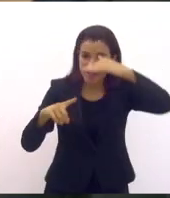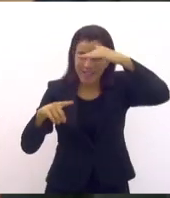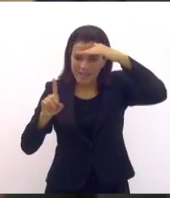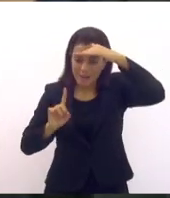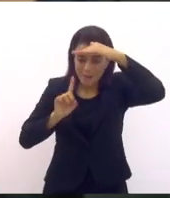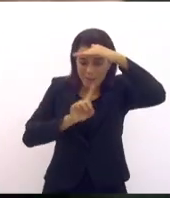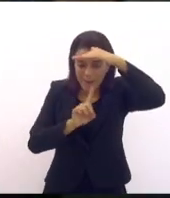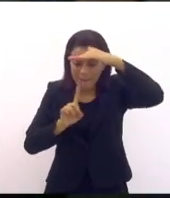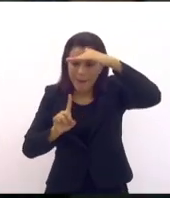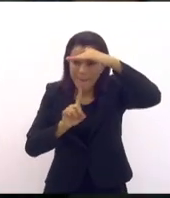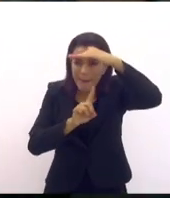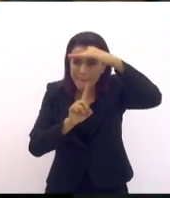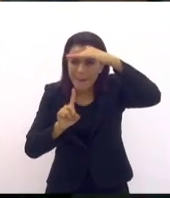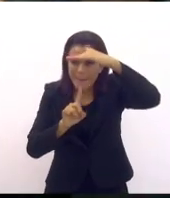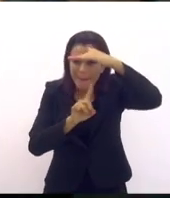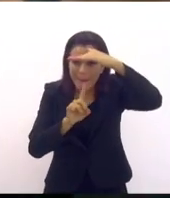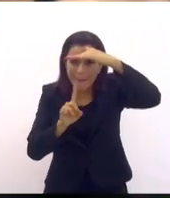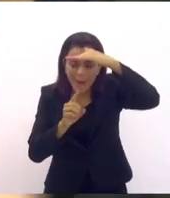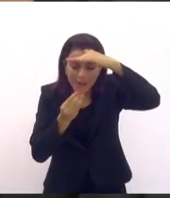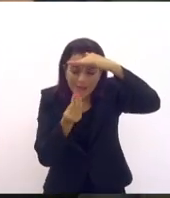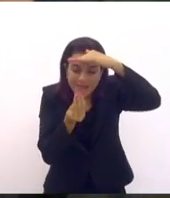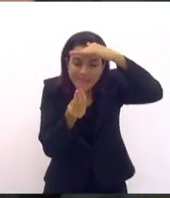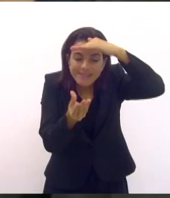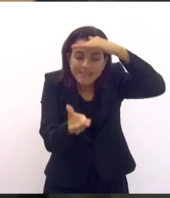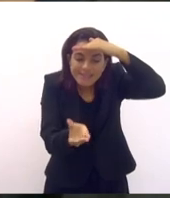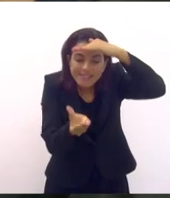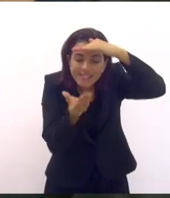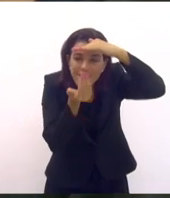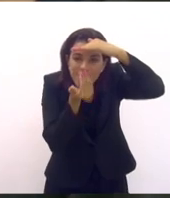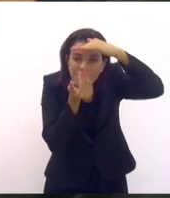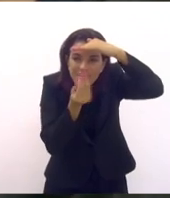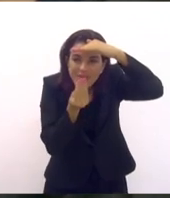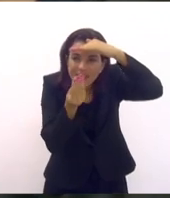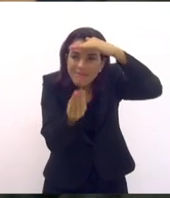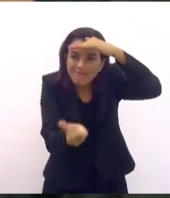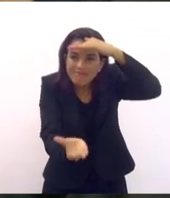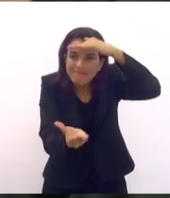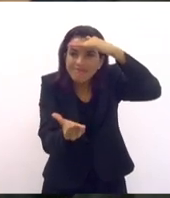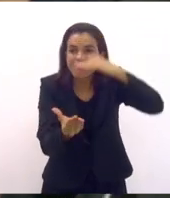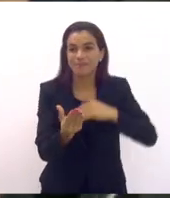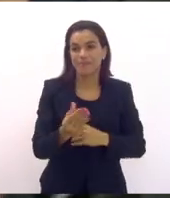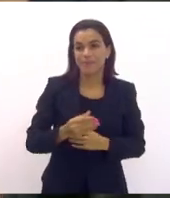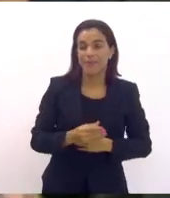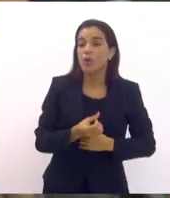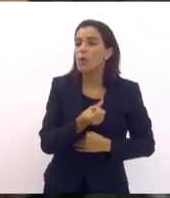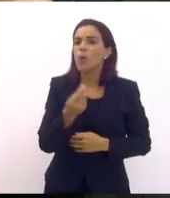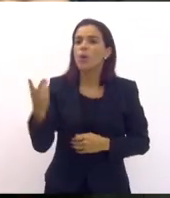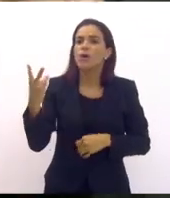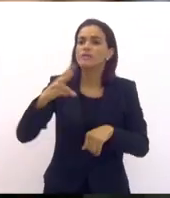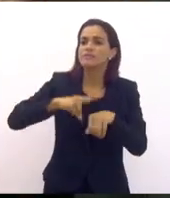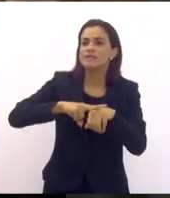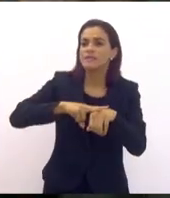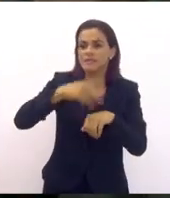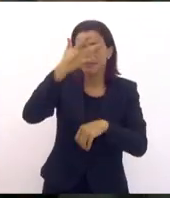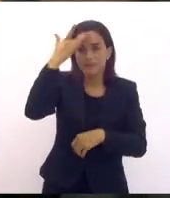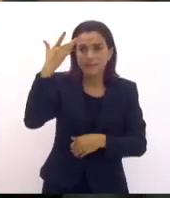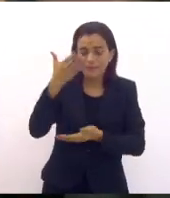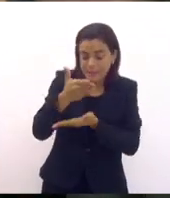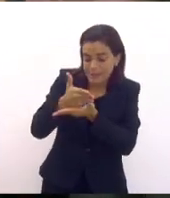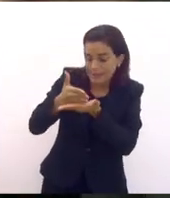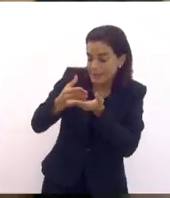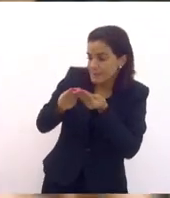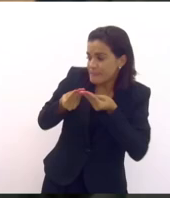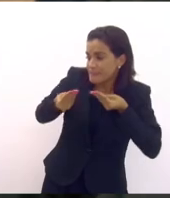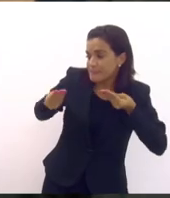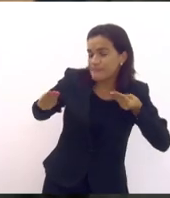chega com aquela alimentação Aquilo é tudo e quantas vezes eles têm que dividir achando